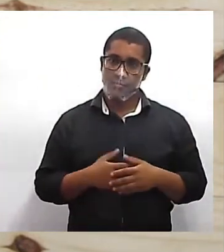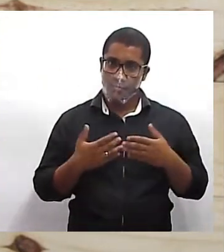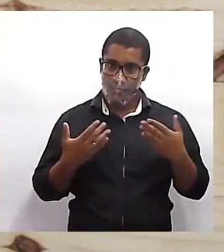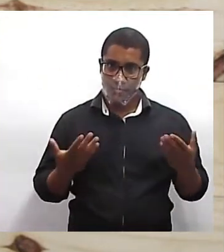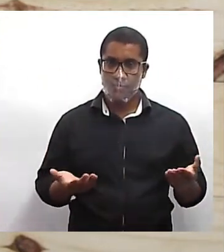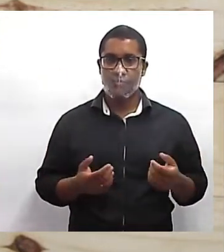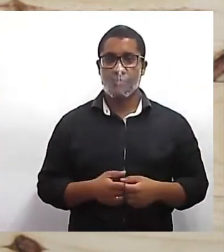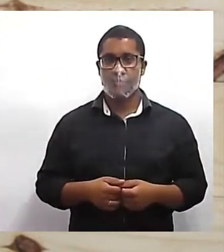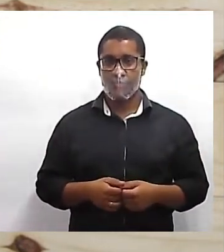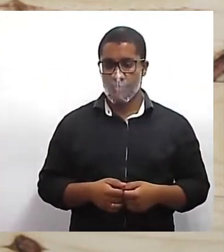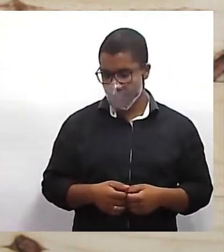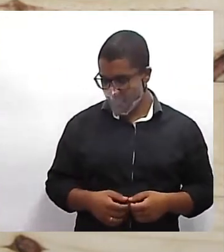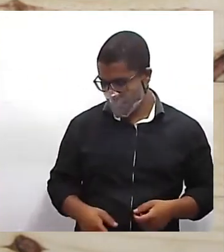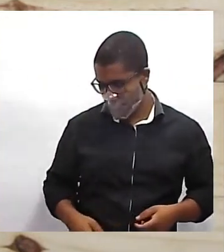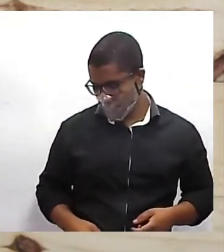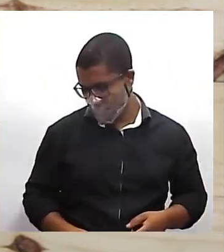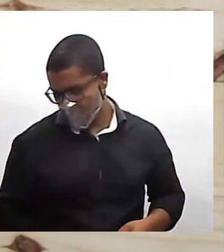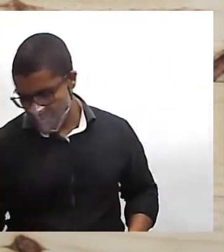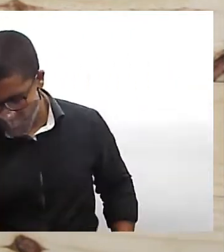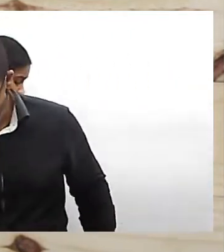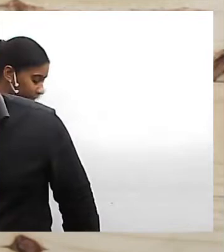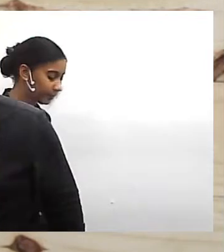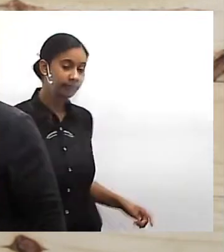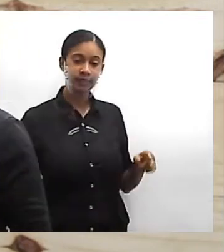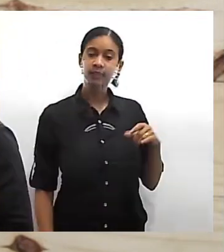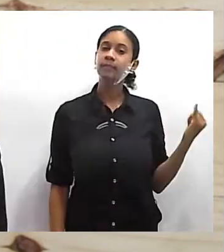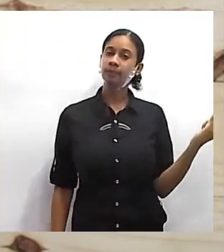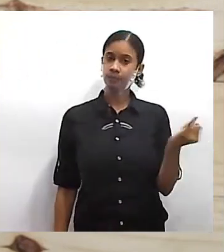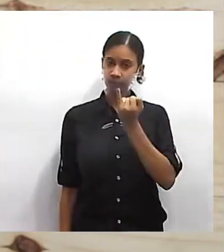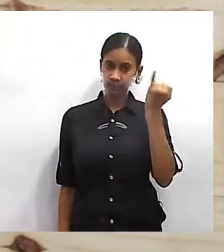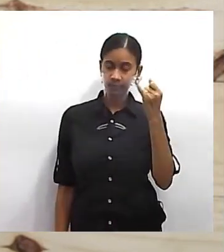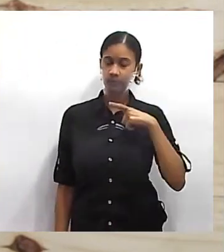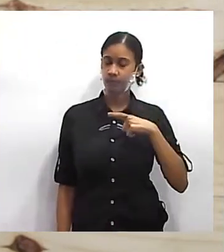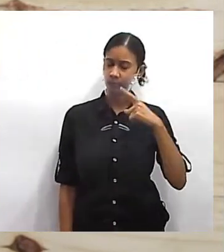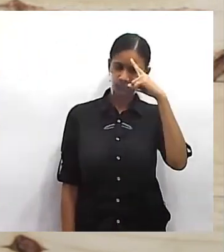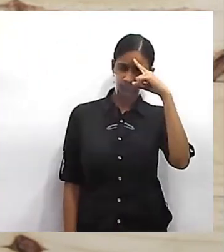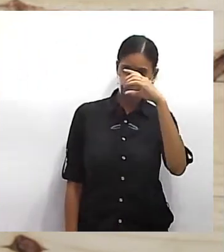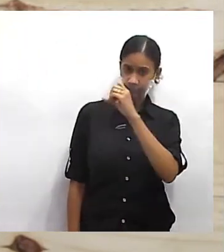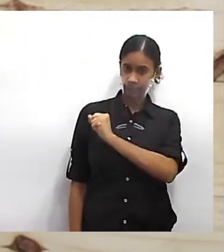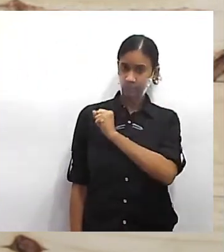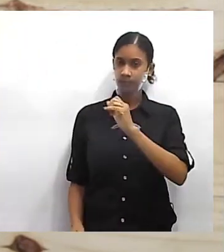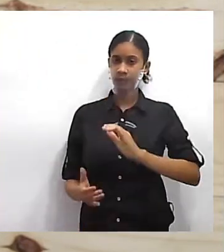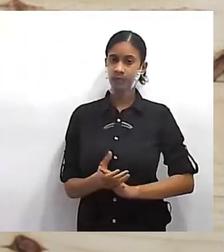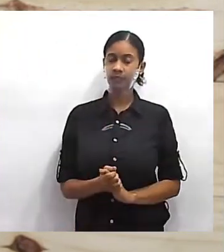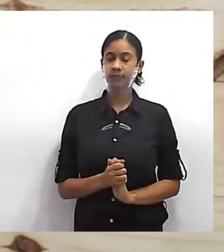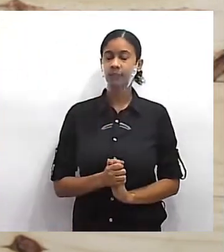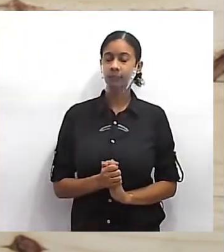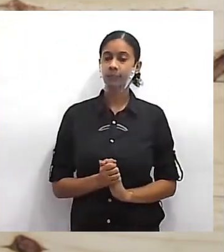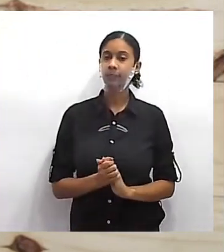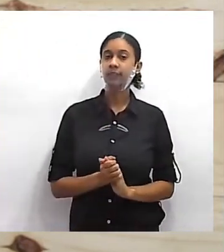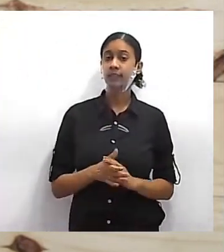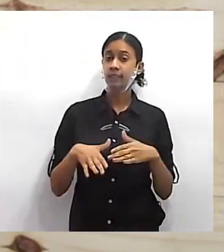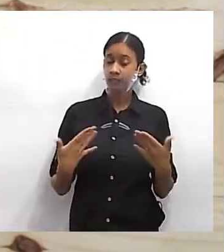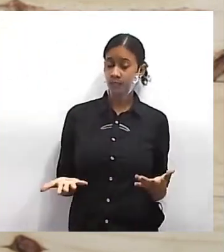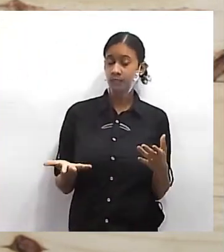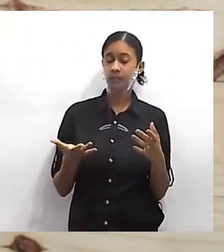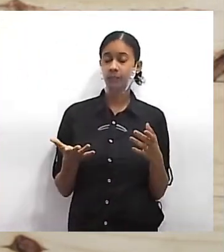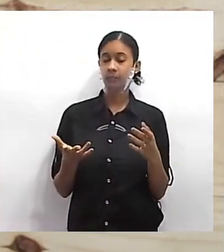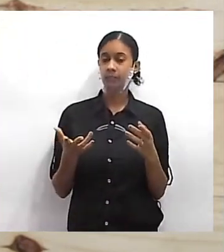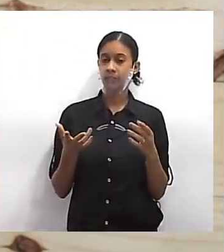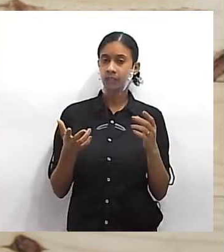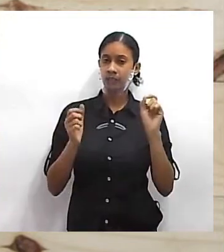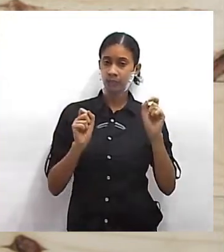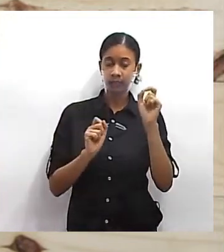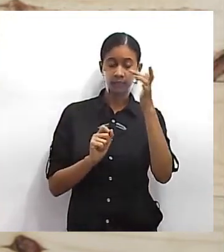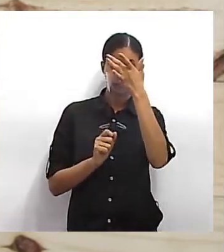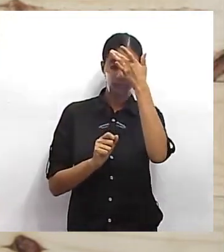Então, é muito importante termos essa compreensão disso. A esse respeito, né, um dos pensadores que